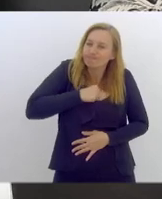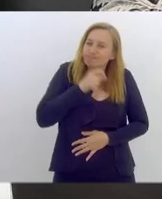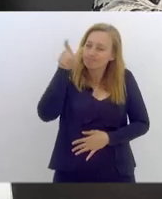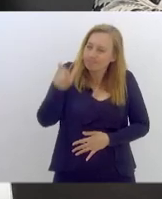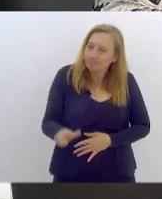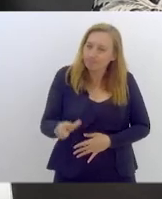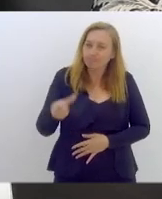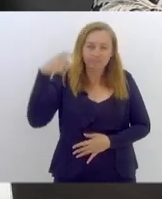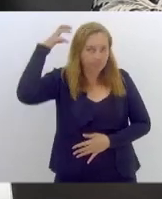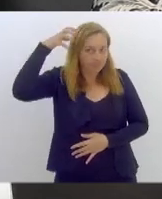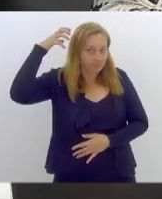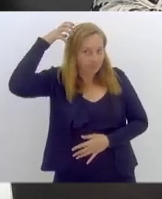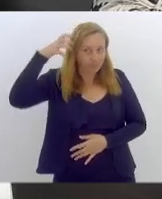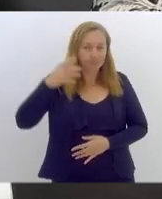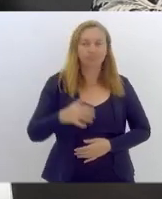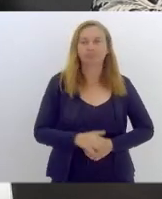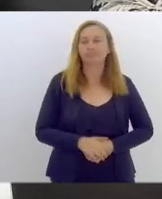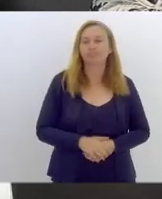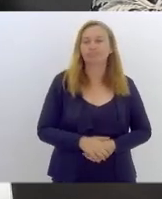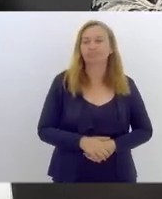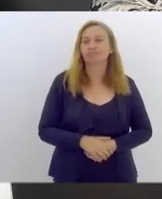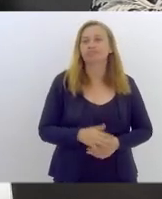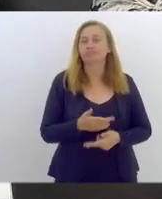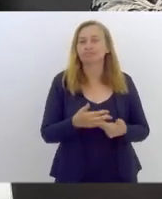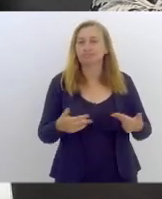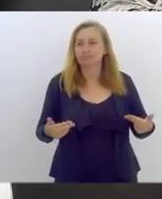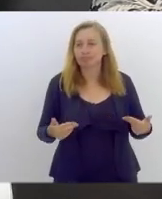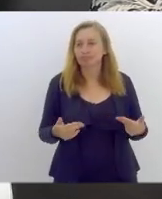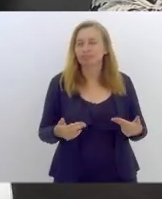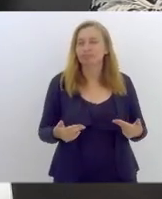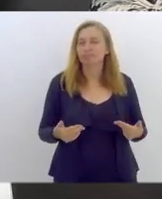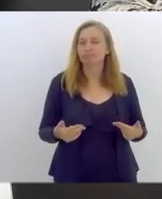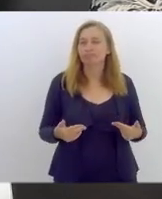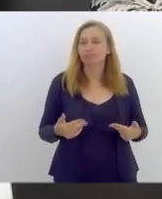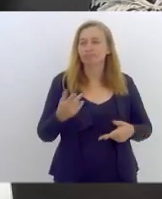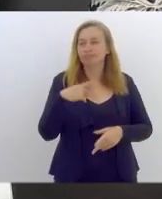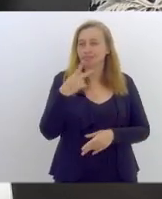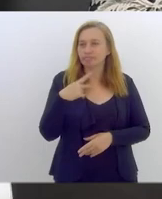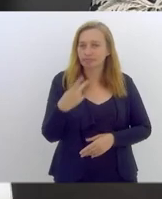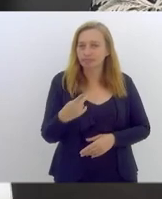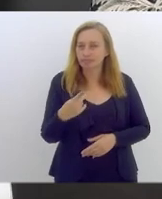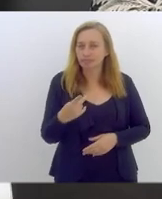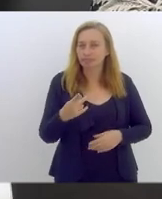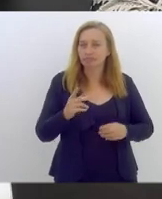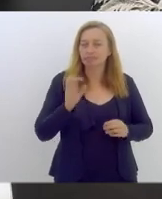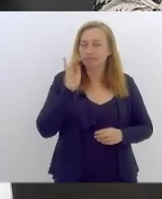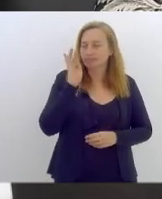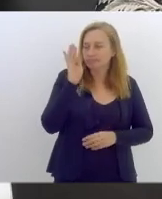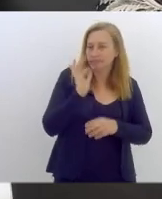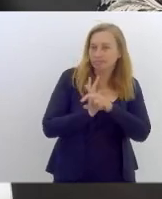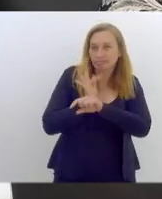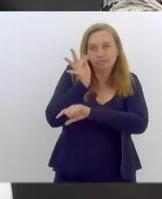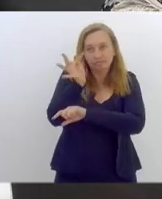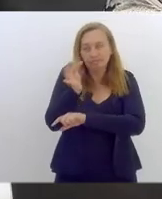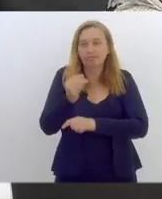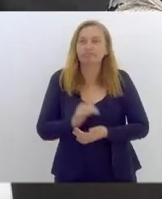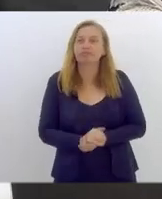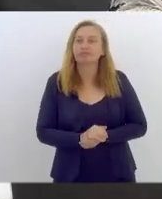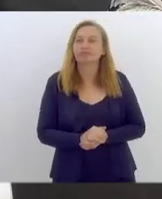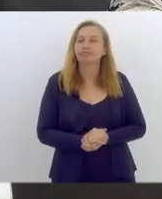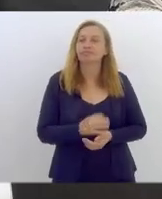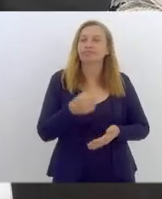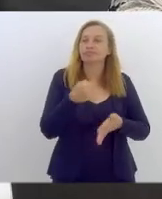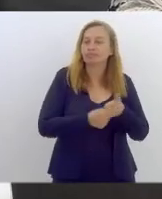pessoa Marielle, essa que por muitos foi dito aqui como um farol de resistência, de esperança, de ressignificação de luta